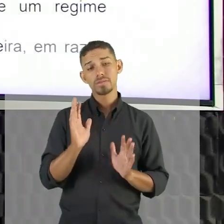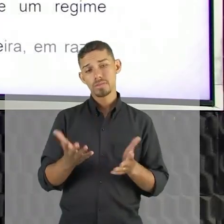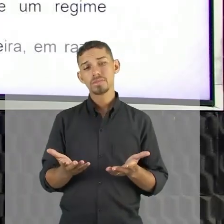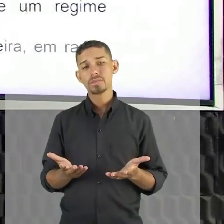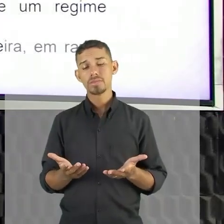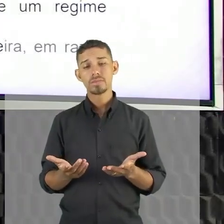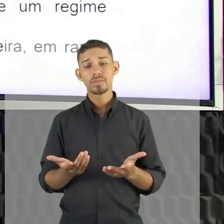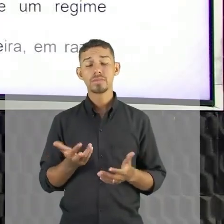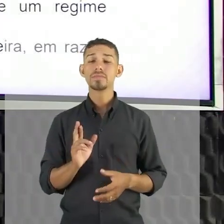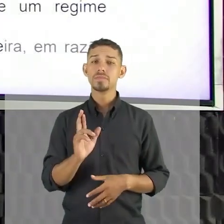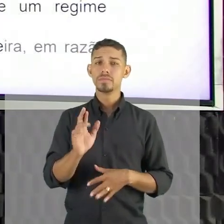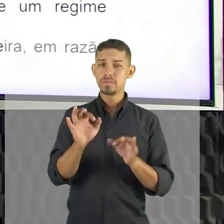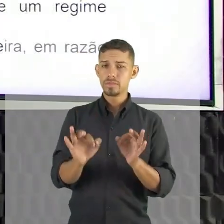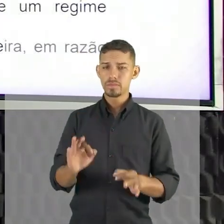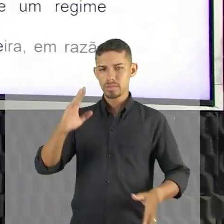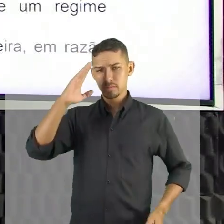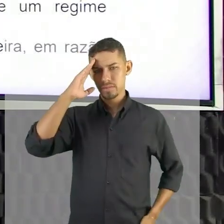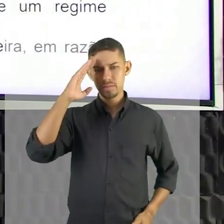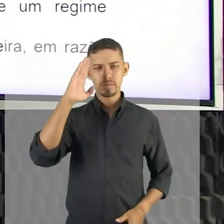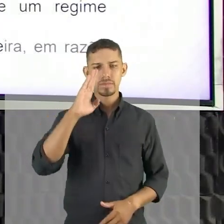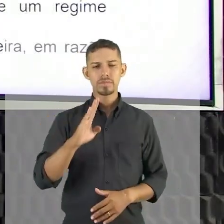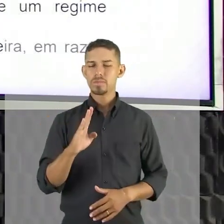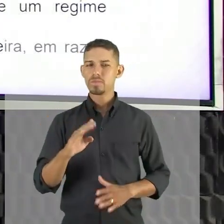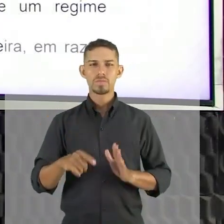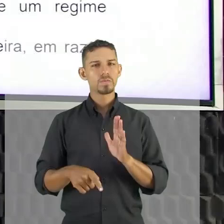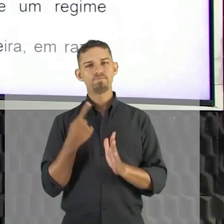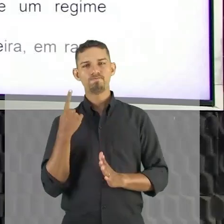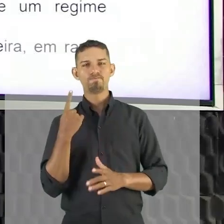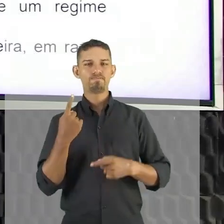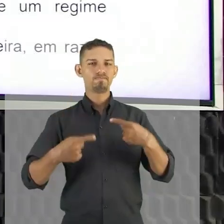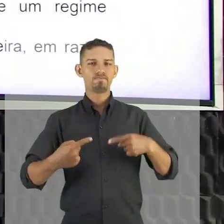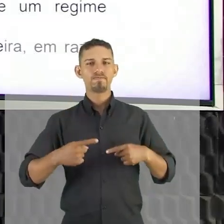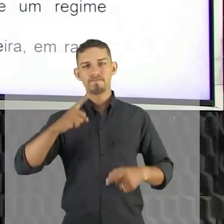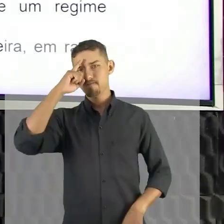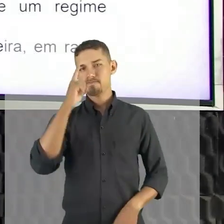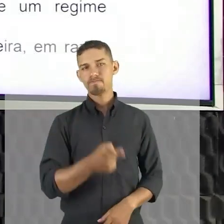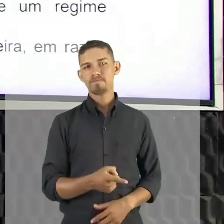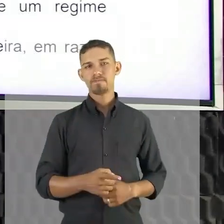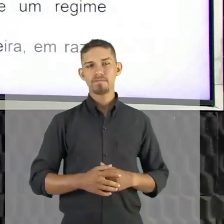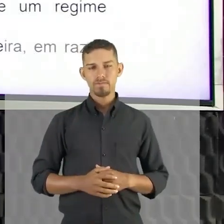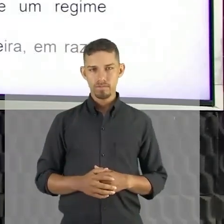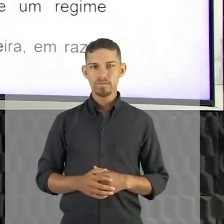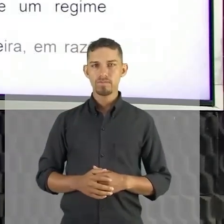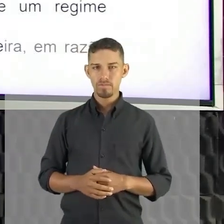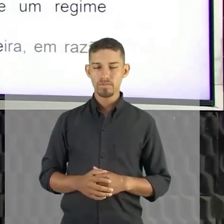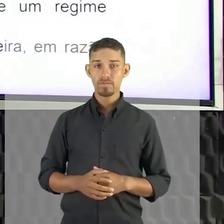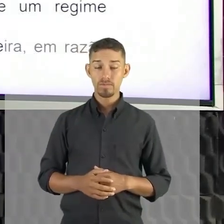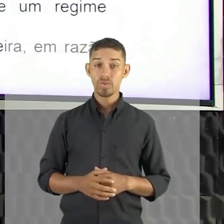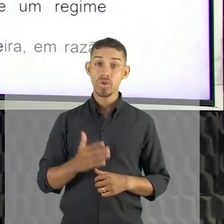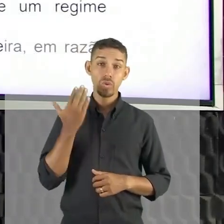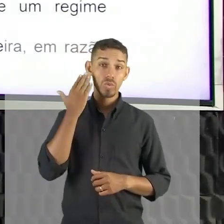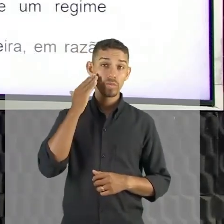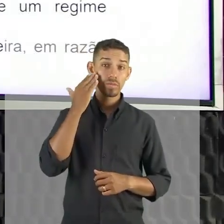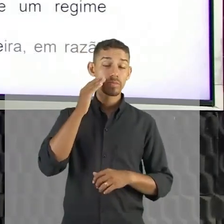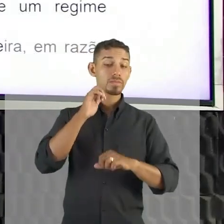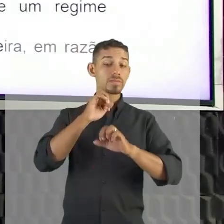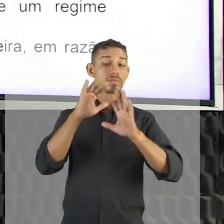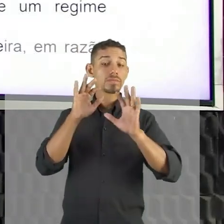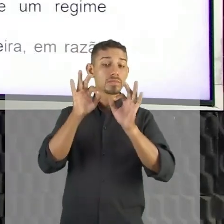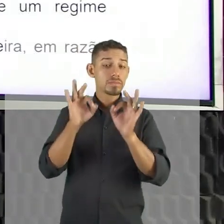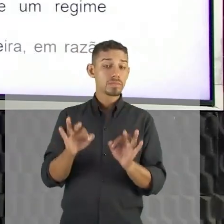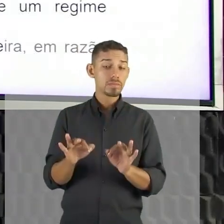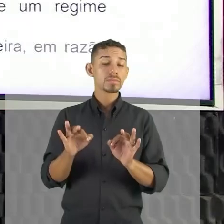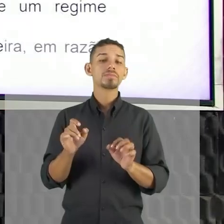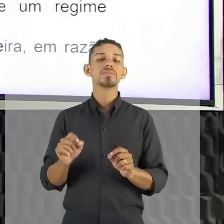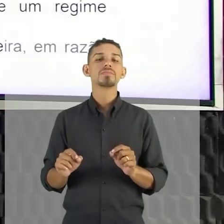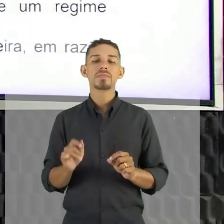vocês. Representou a afirmação do Exército Brasileiro como um ator político de primeira ordem. Então, entender exatamente isso,